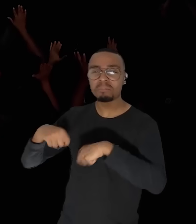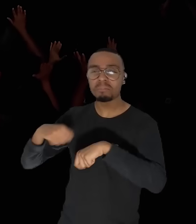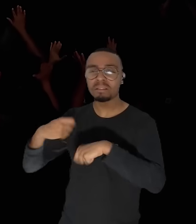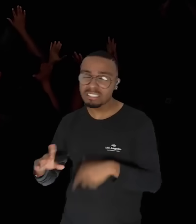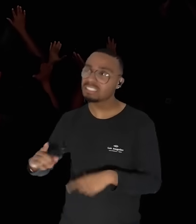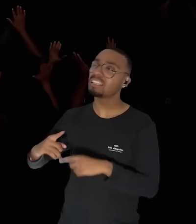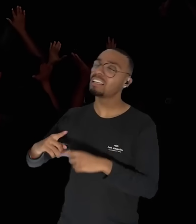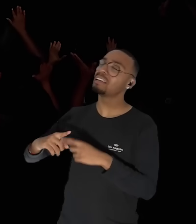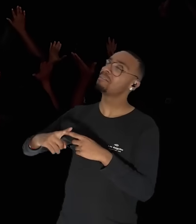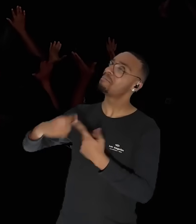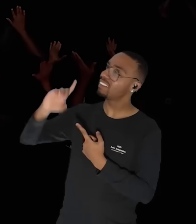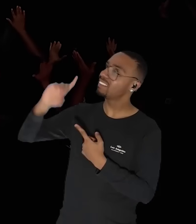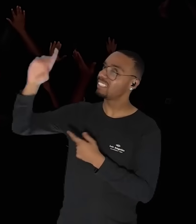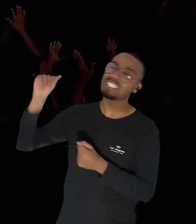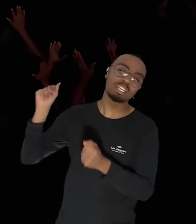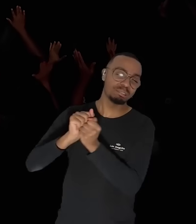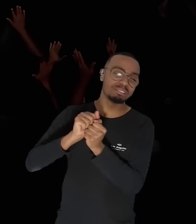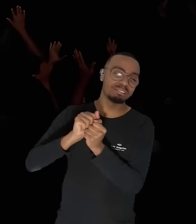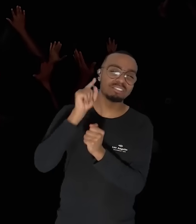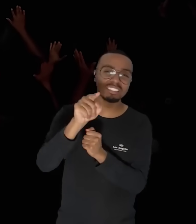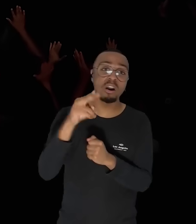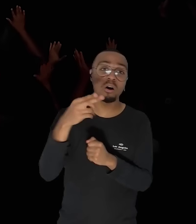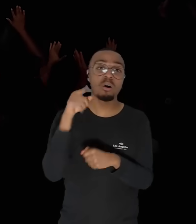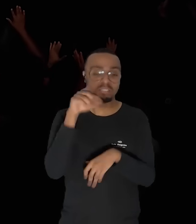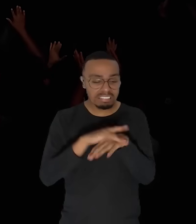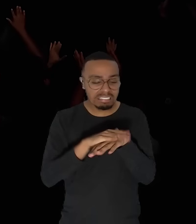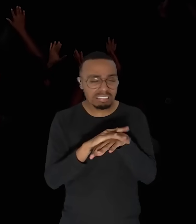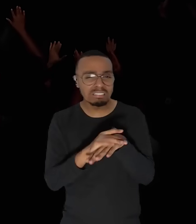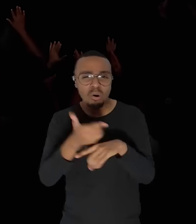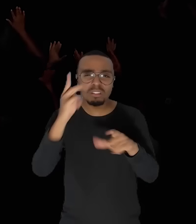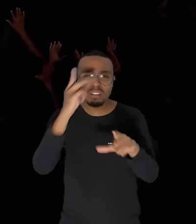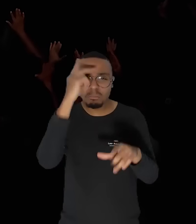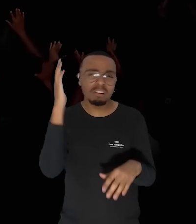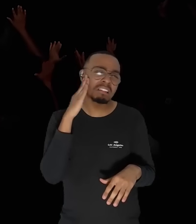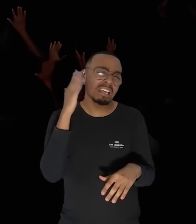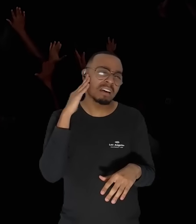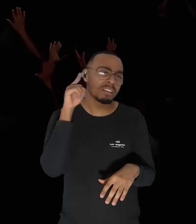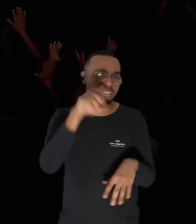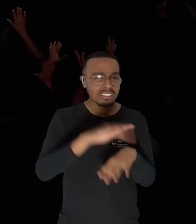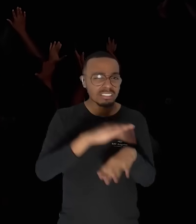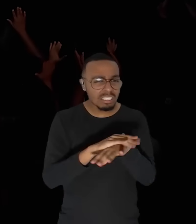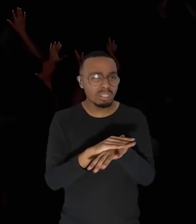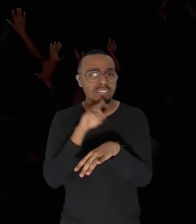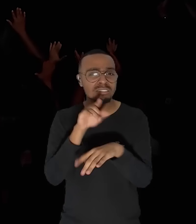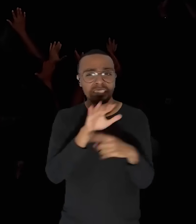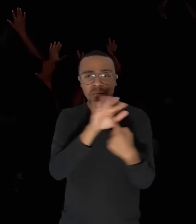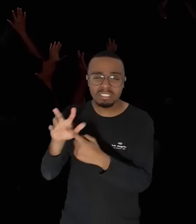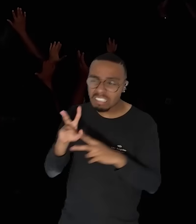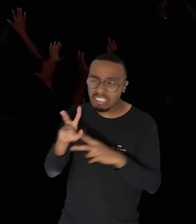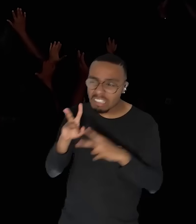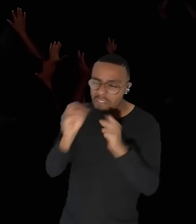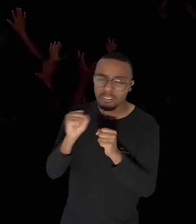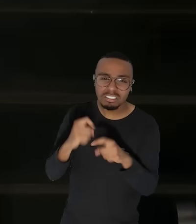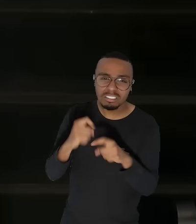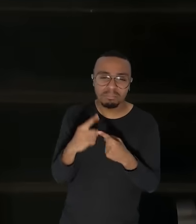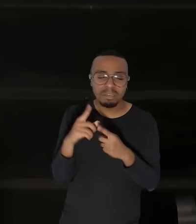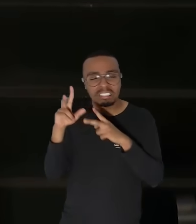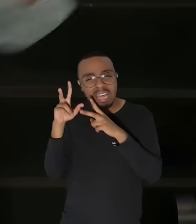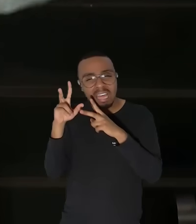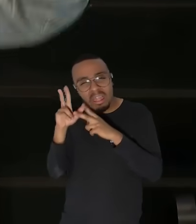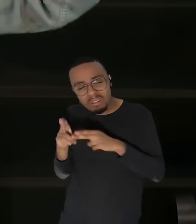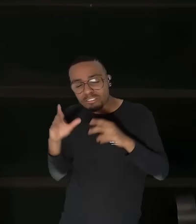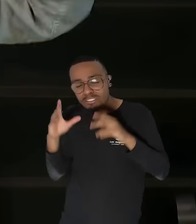lá. Sabe essa doença que todo mundo sabe que você está doente e você se faz de forte, mas de noite você chora na